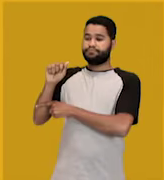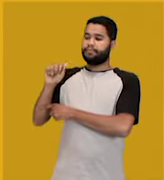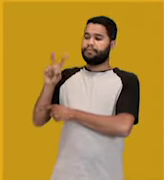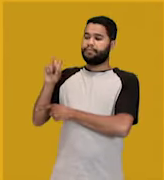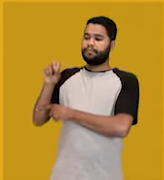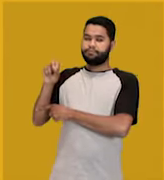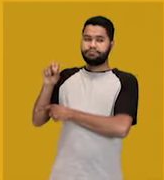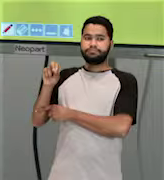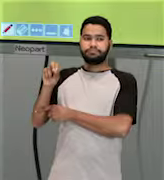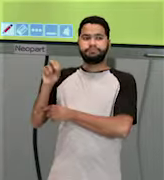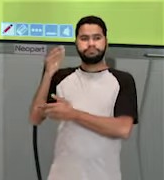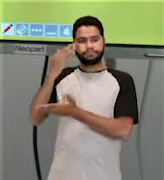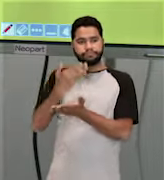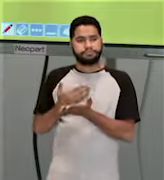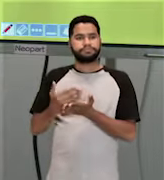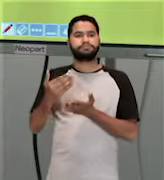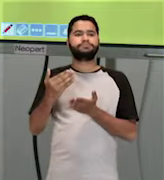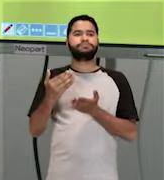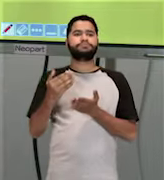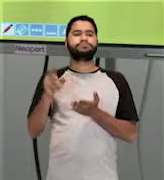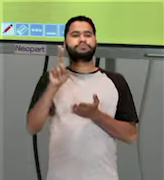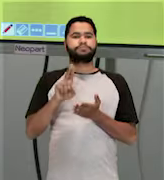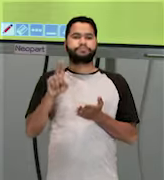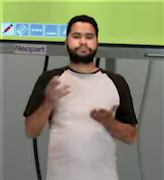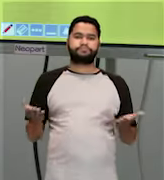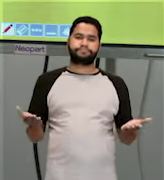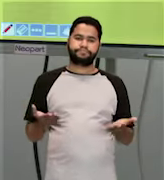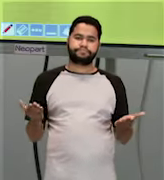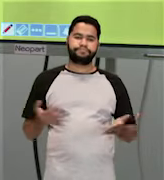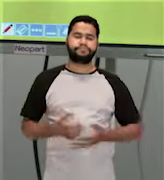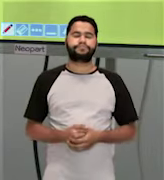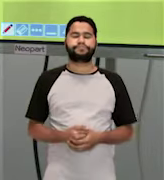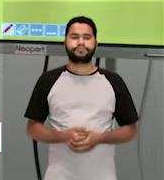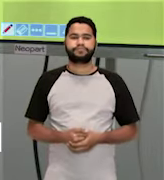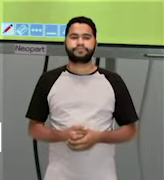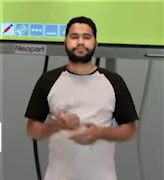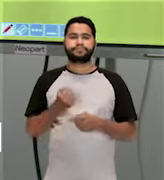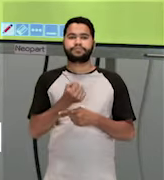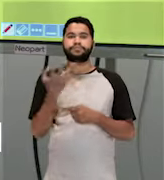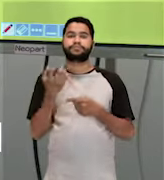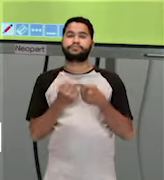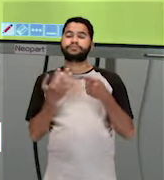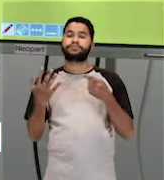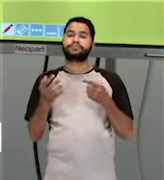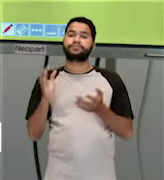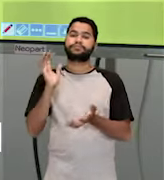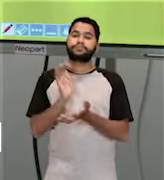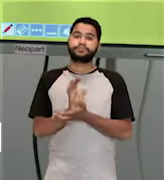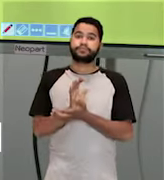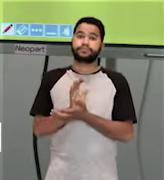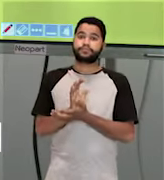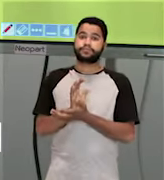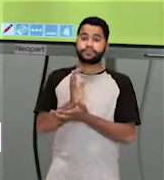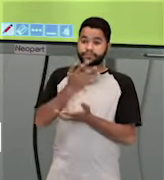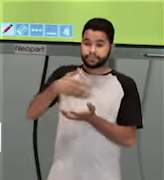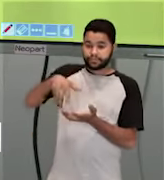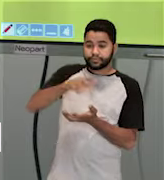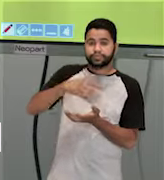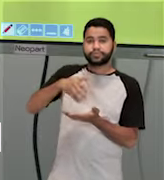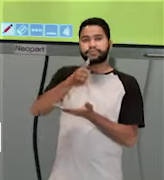tá, passou a ter o uso atual. Fração é considerada parte de um inteiro que